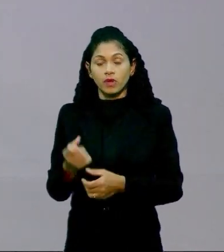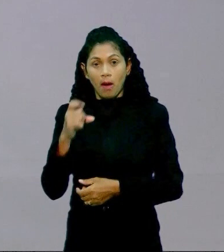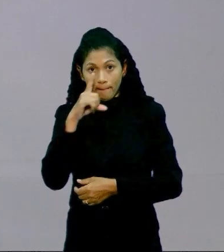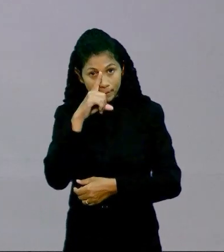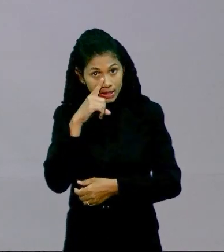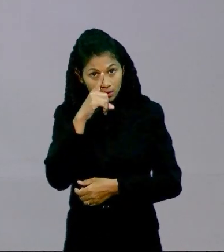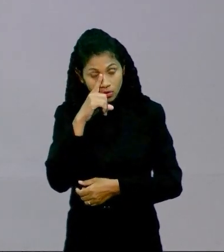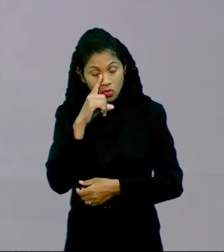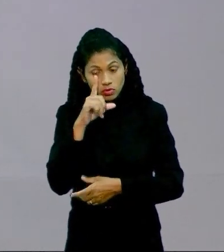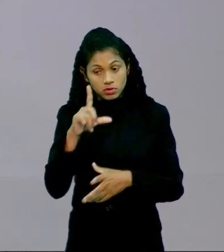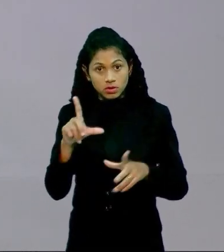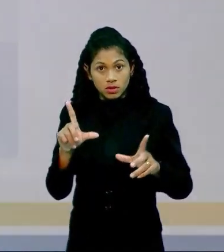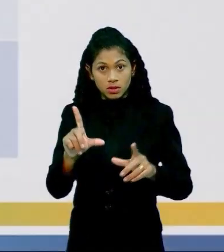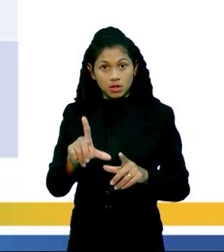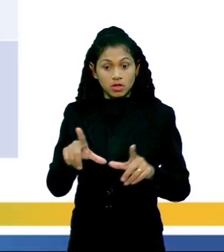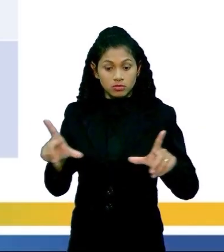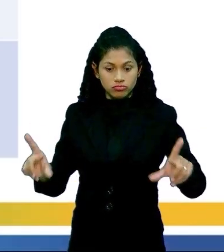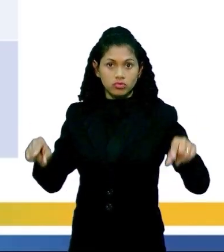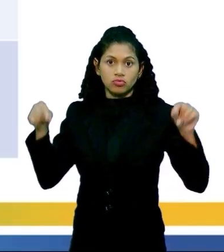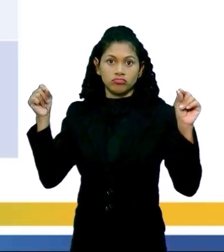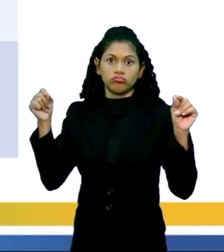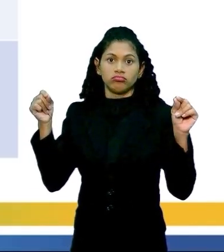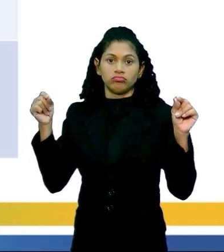título a esse nosso texto.